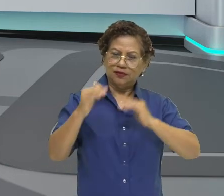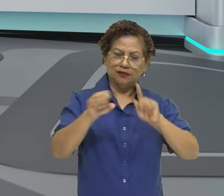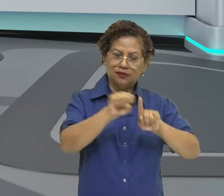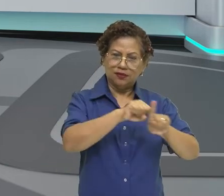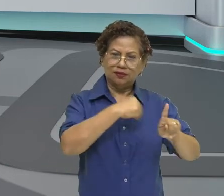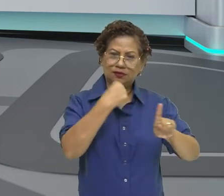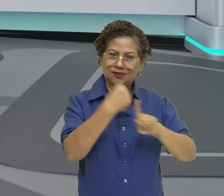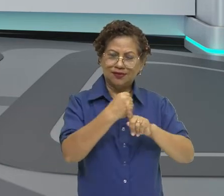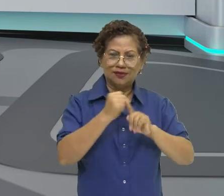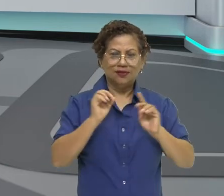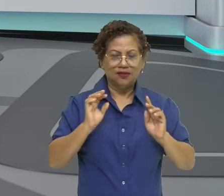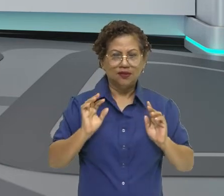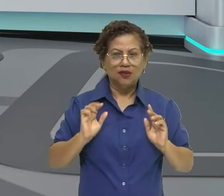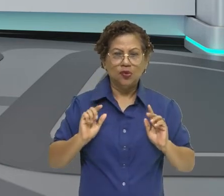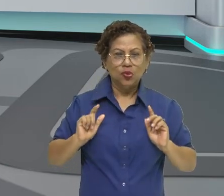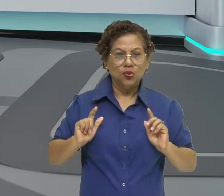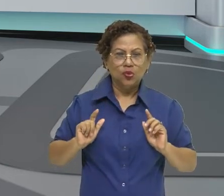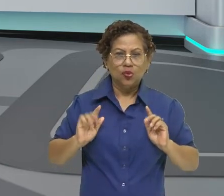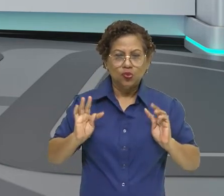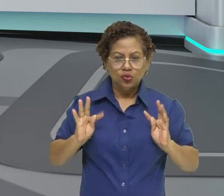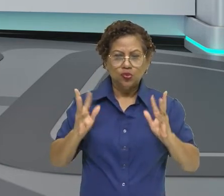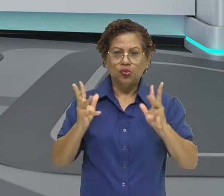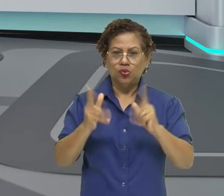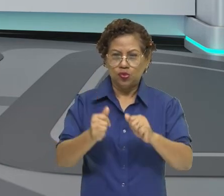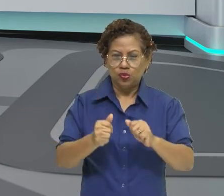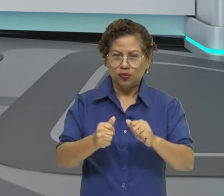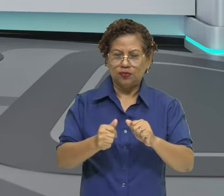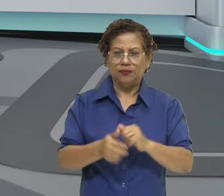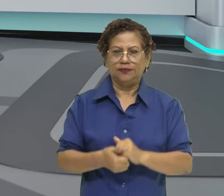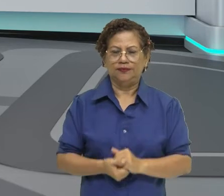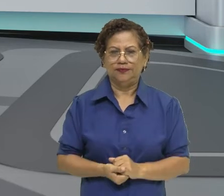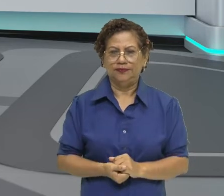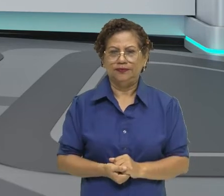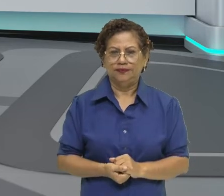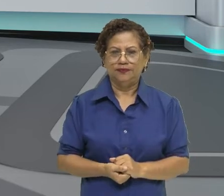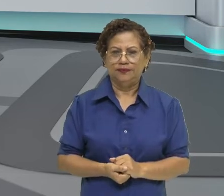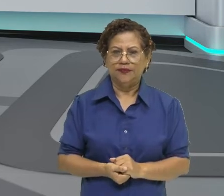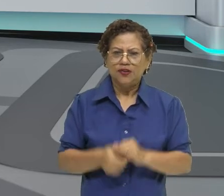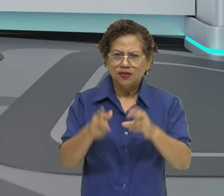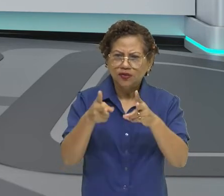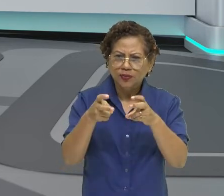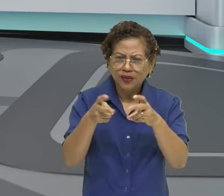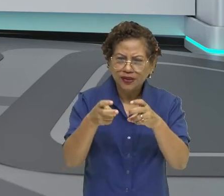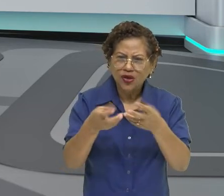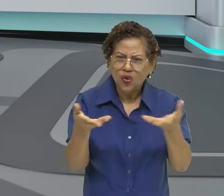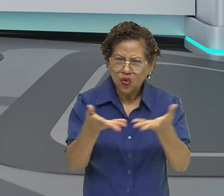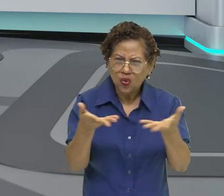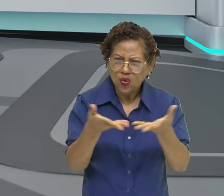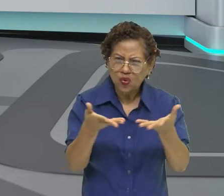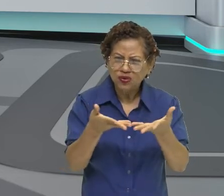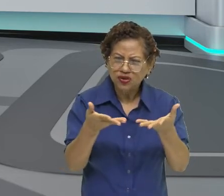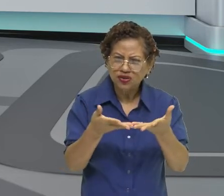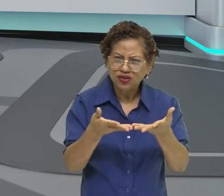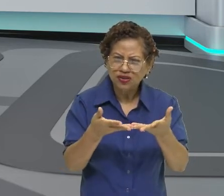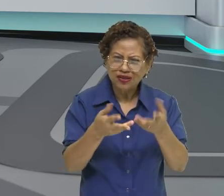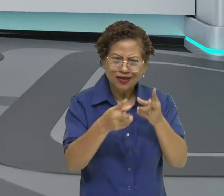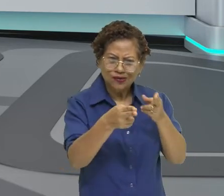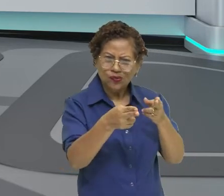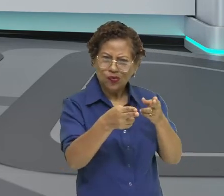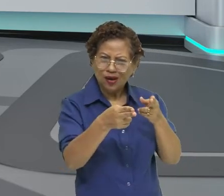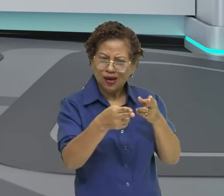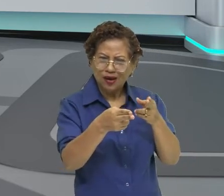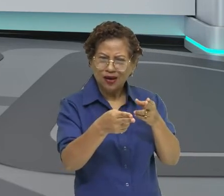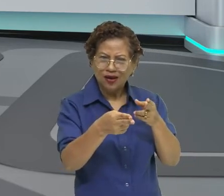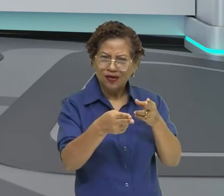forma geral. Hoje, a arquitetura se parece com essas colunas? Pode até ser. Se o arquiteto,